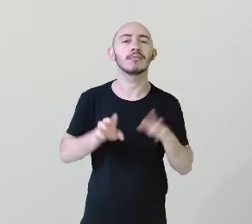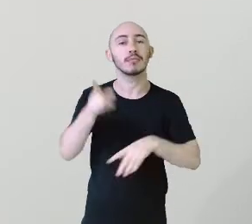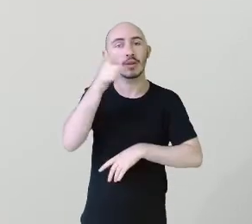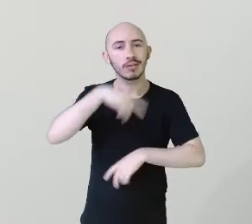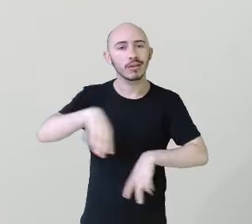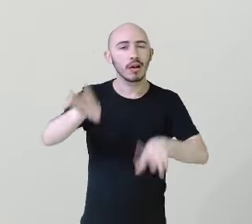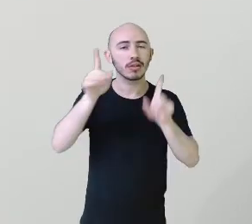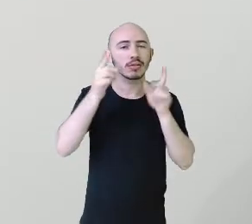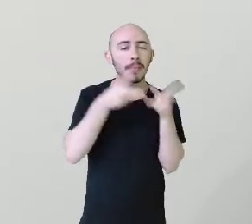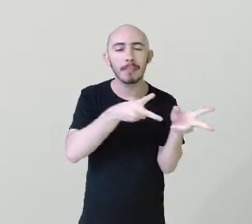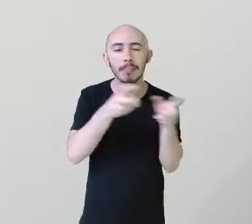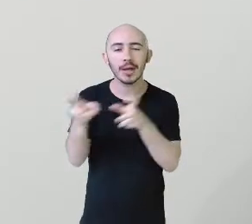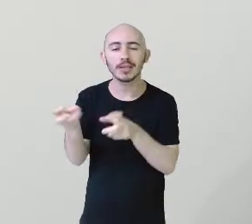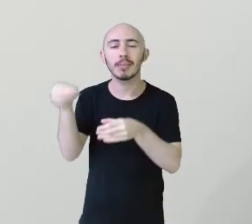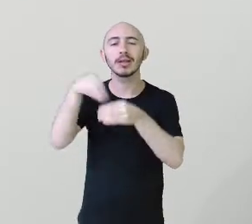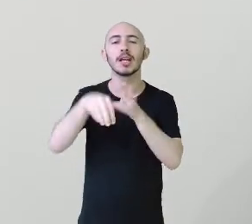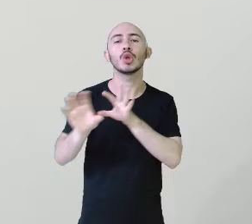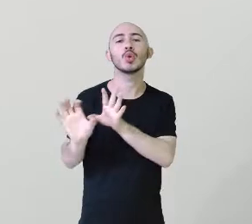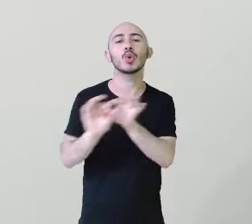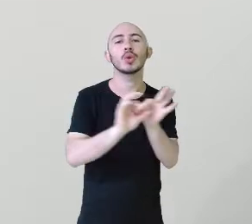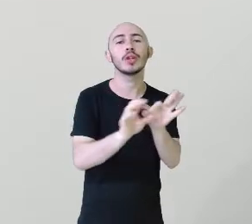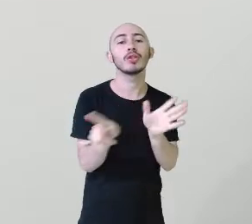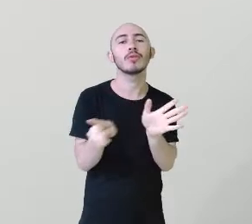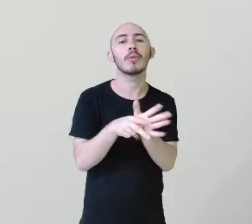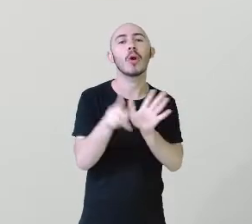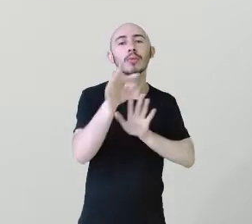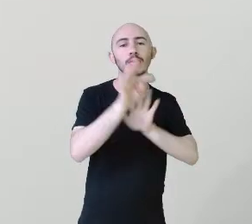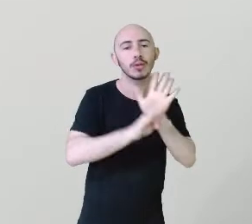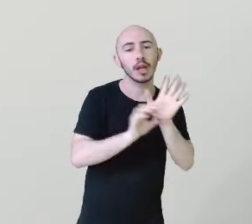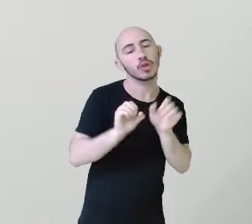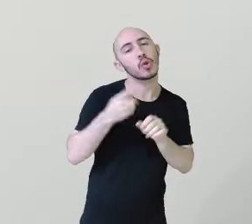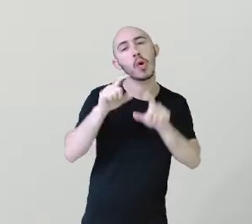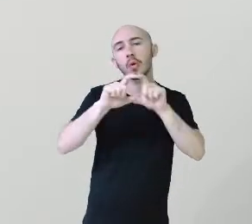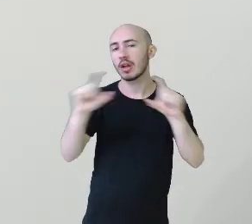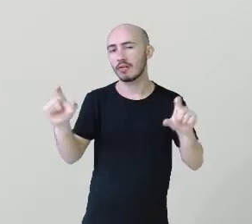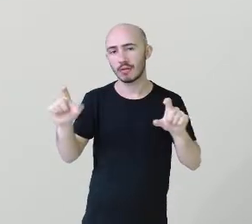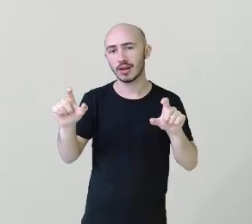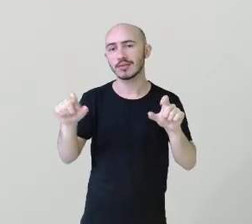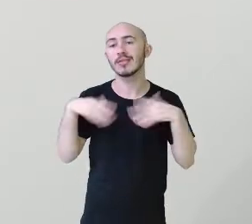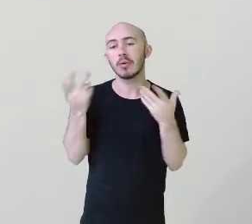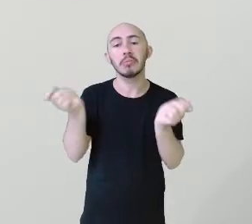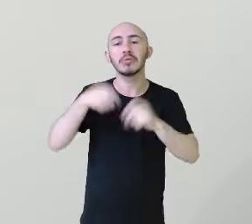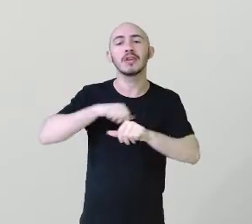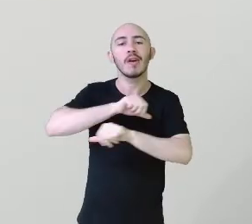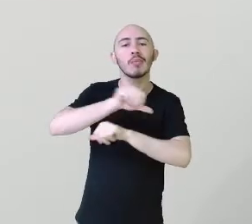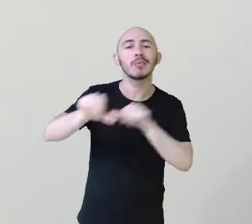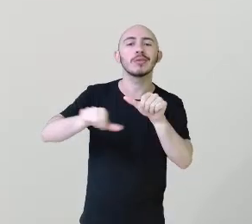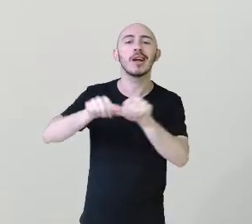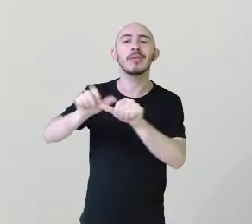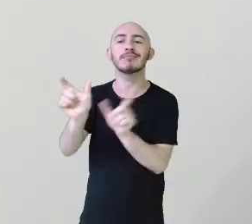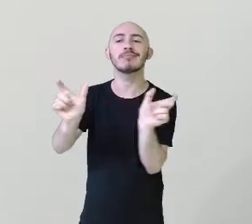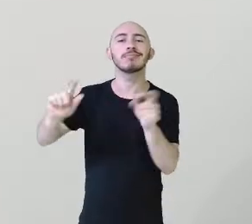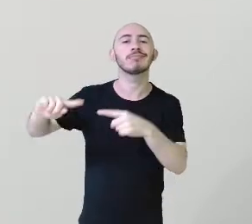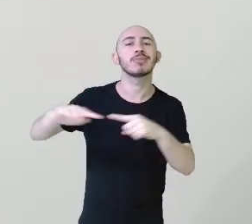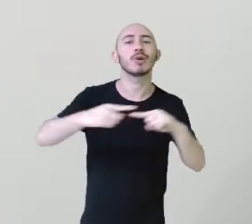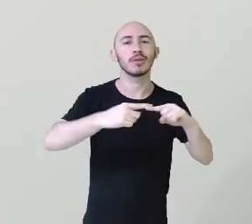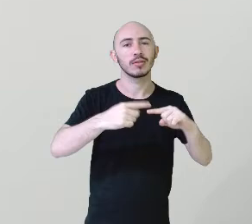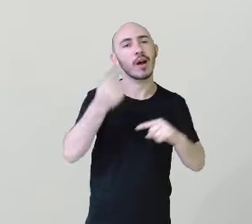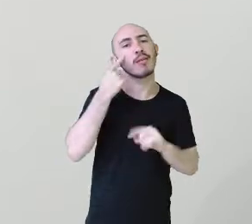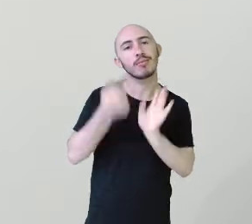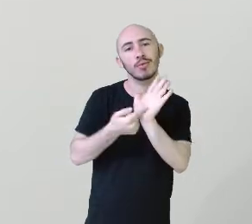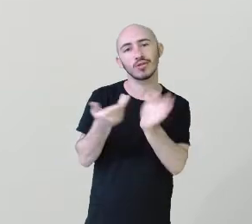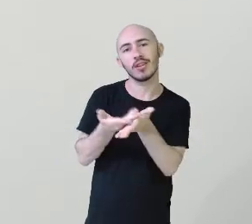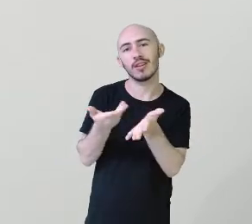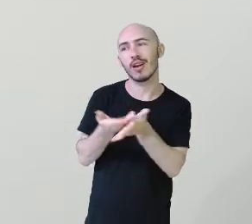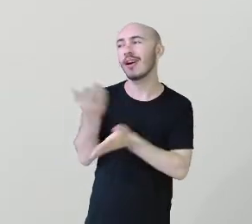isso dentro do contexto do texto, da frase, para poder fazer esta alteração corretamente, como eu mostrei para vocês